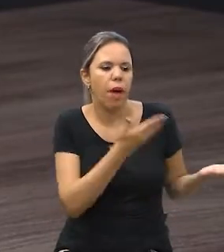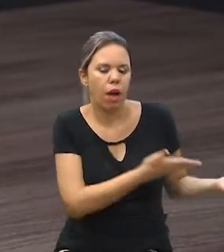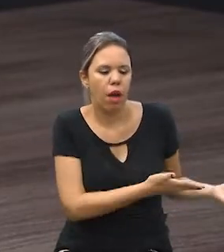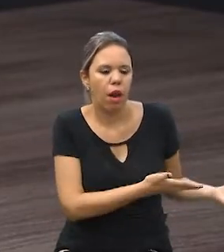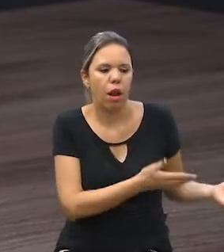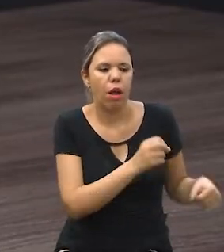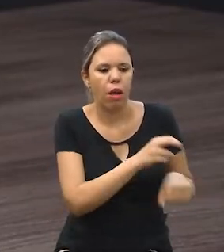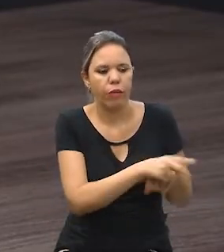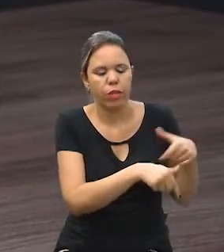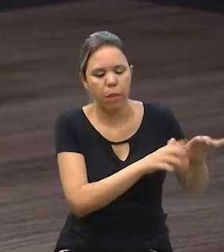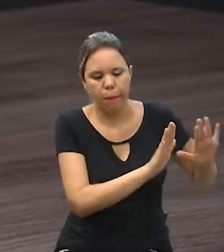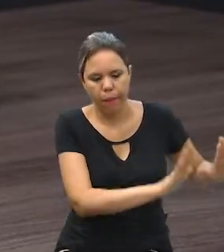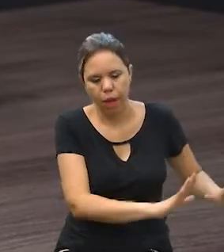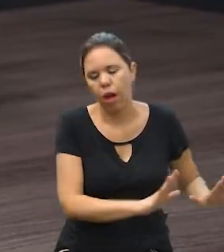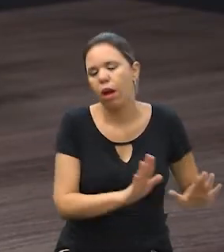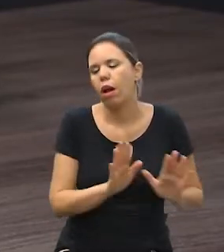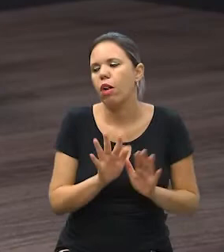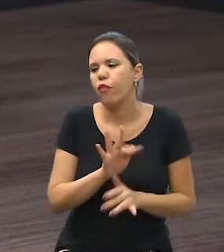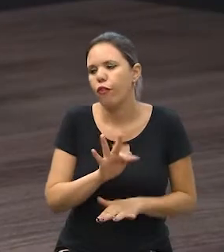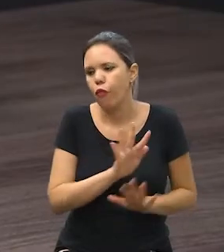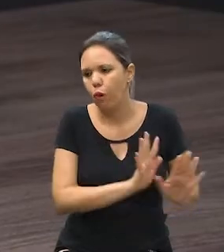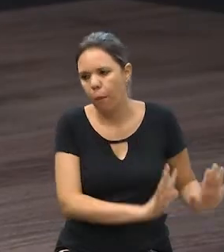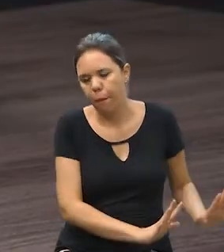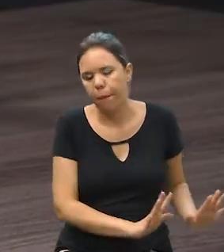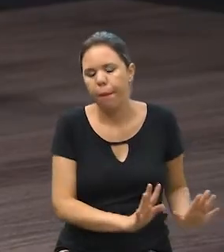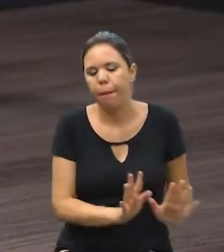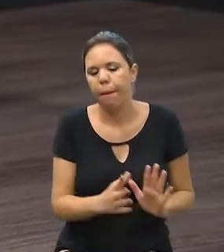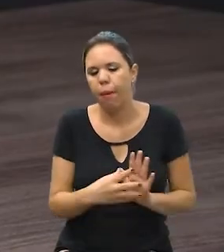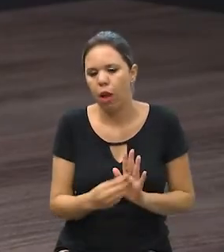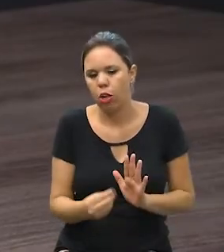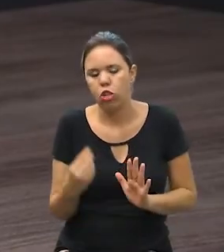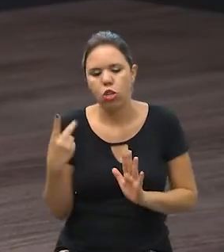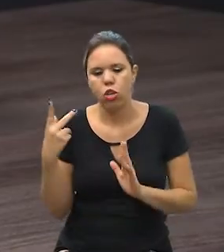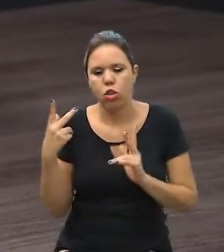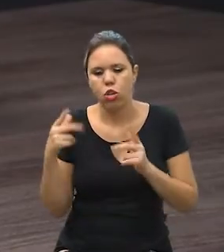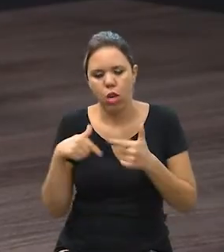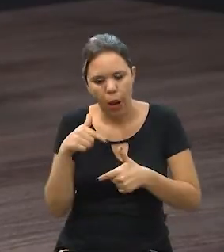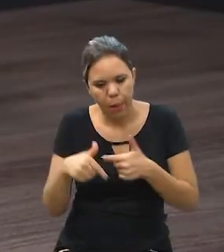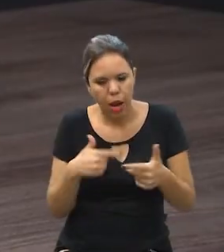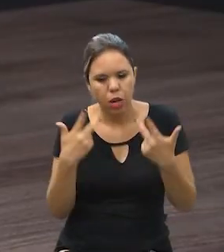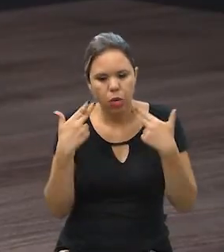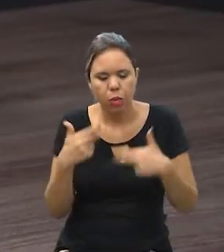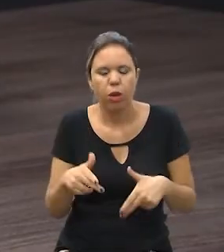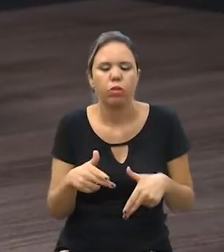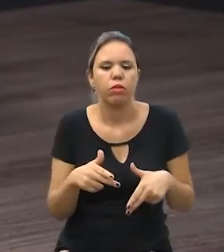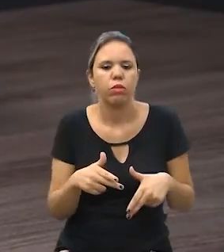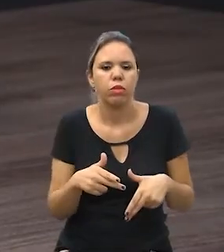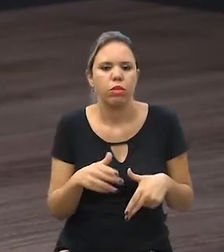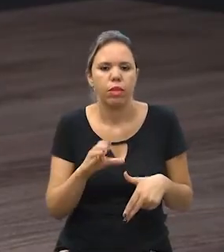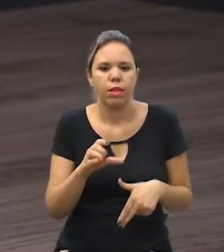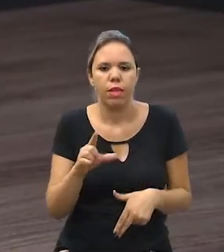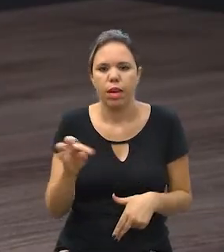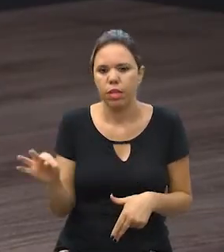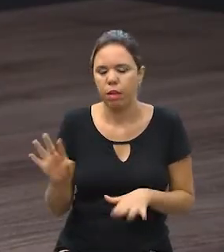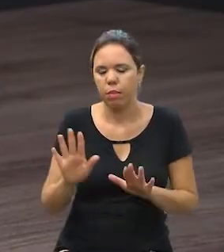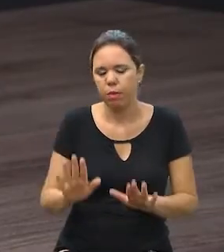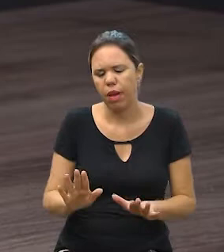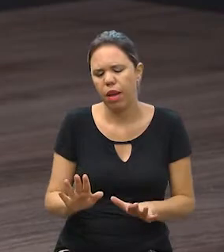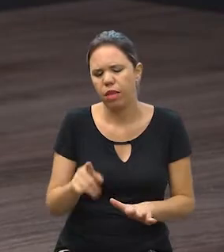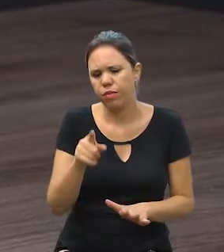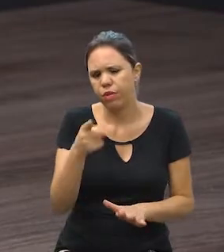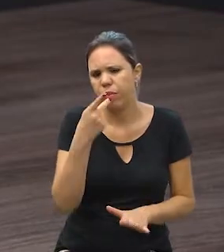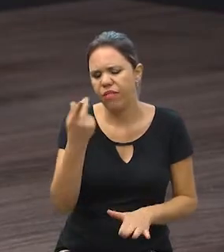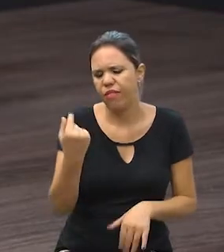essa vaga no mercado formal, né? Aquele modelo de trabalhar, o modelo CLT. Me